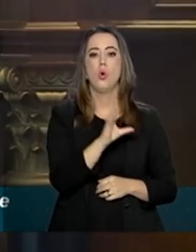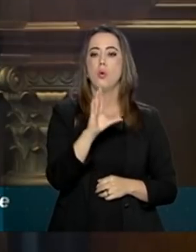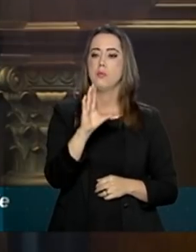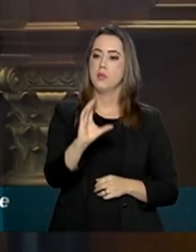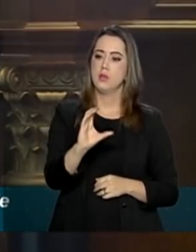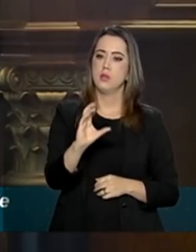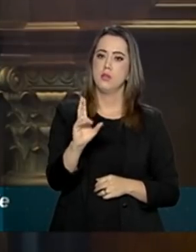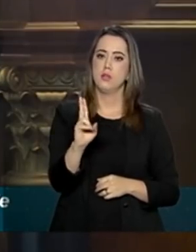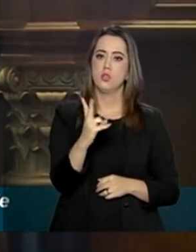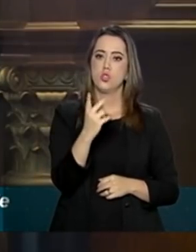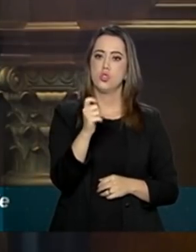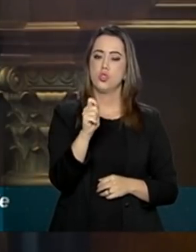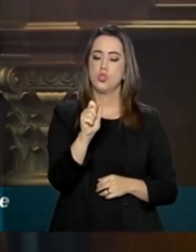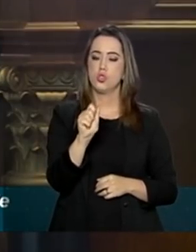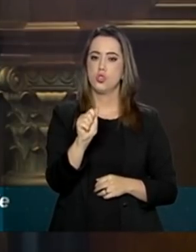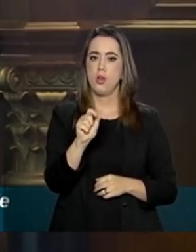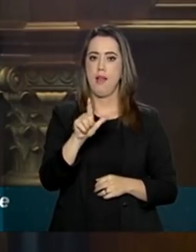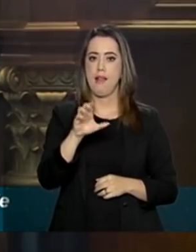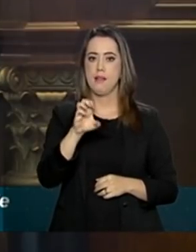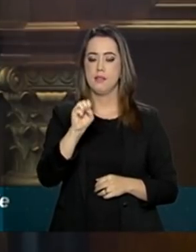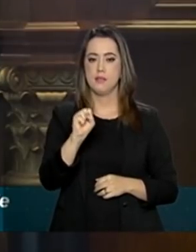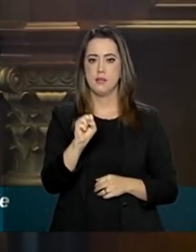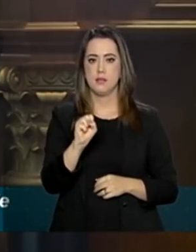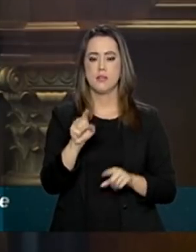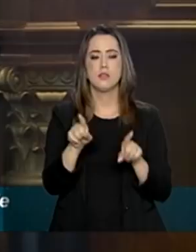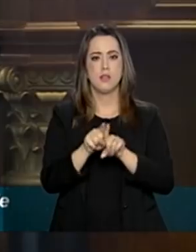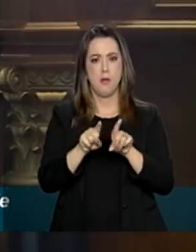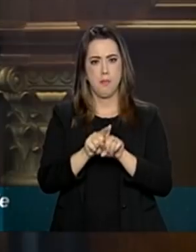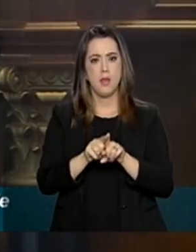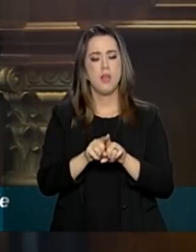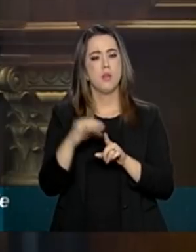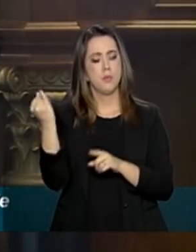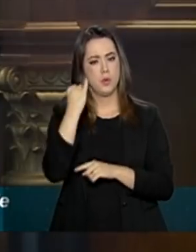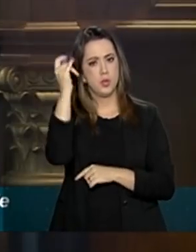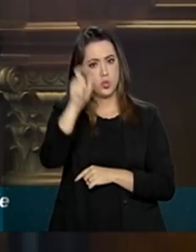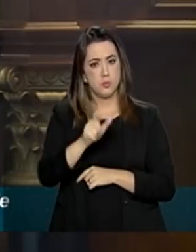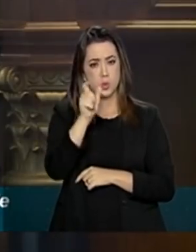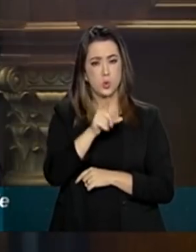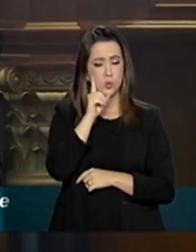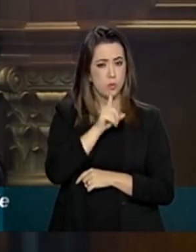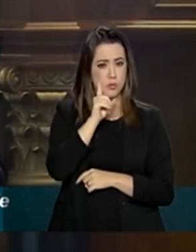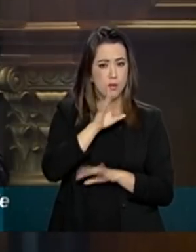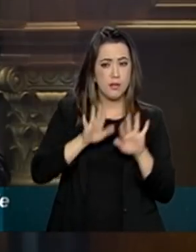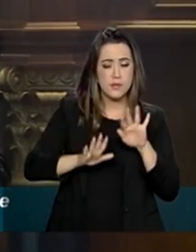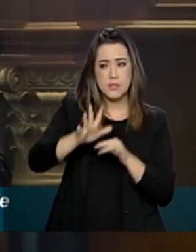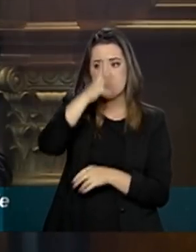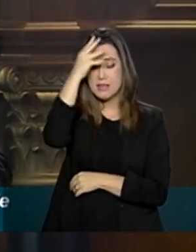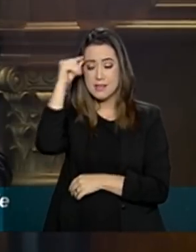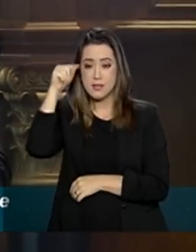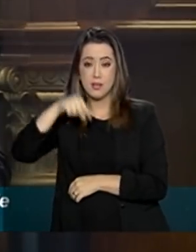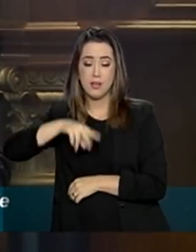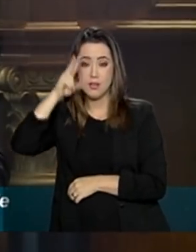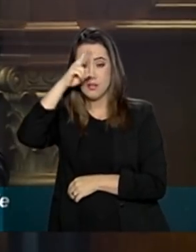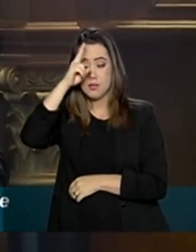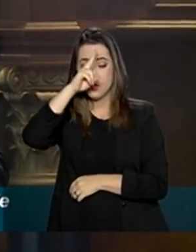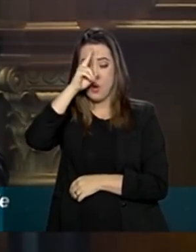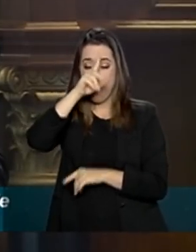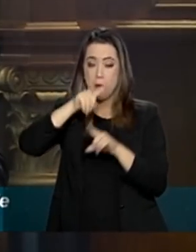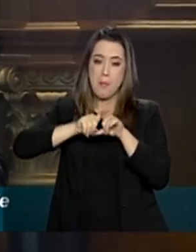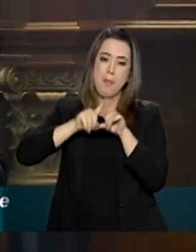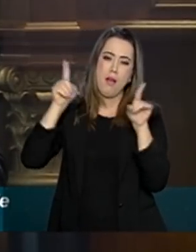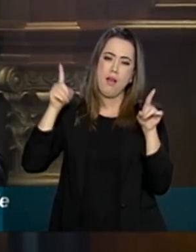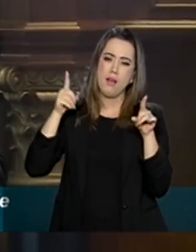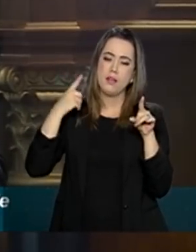também um herói americano, talvez um pouco esquecido na história, mas que fez